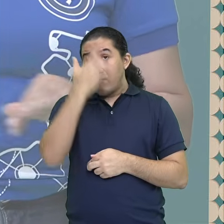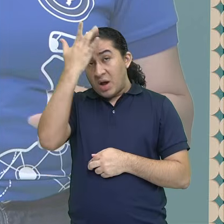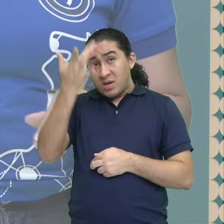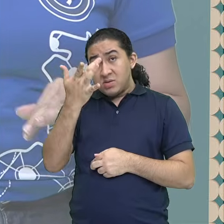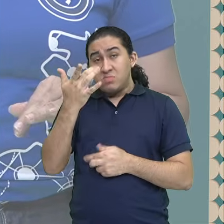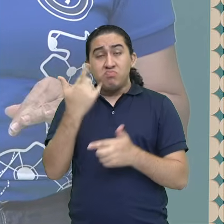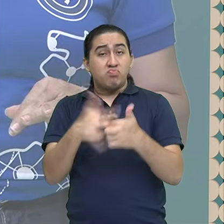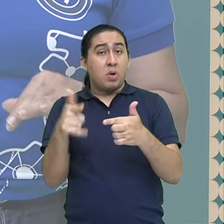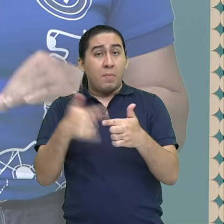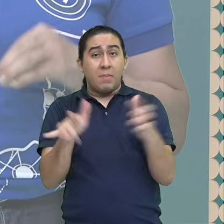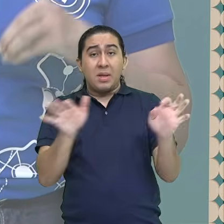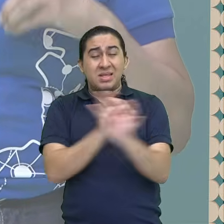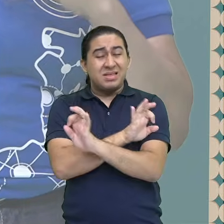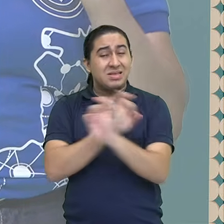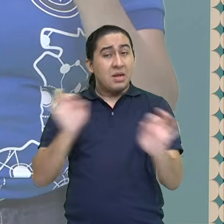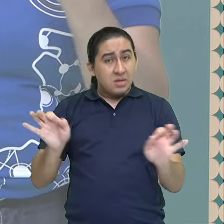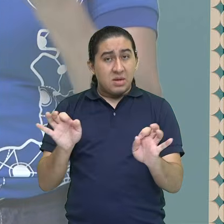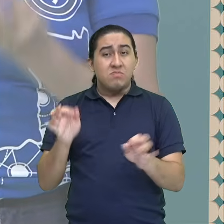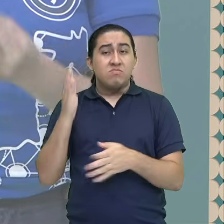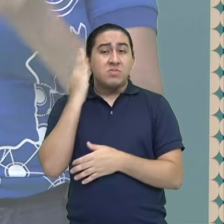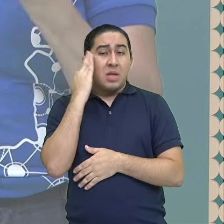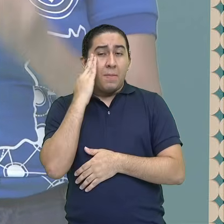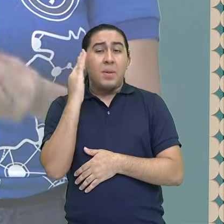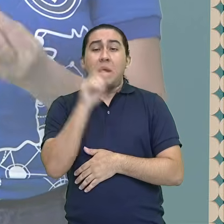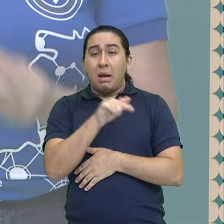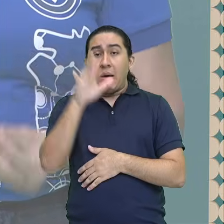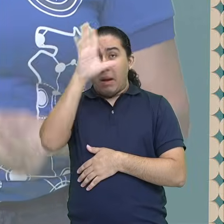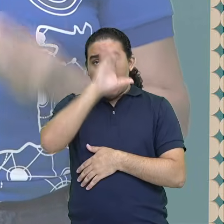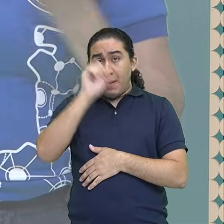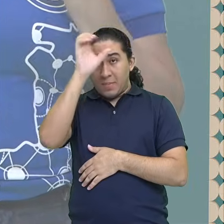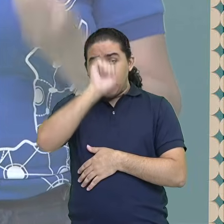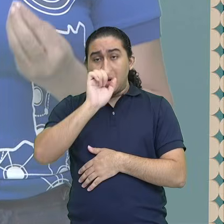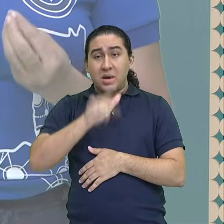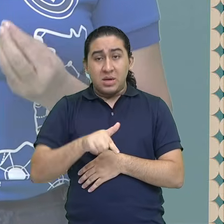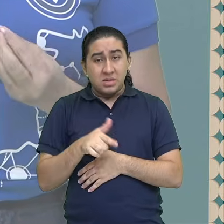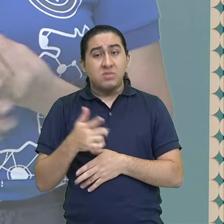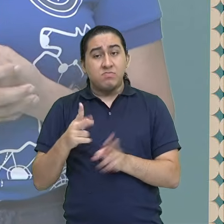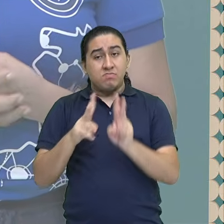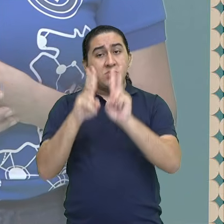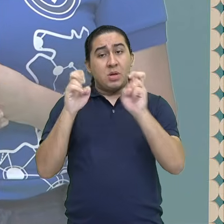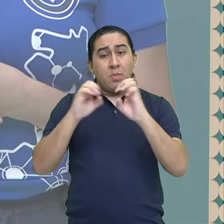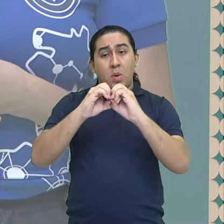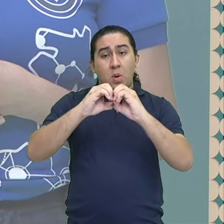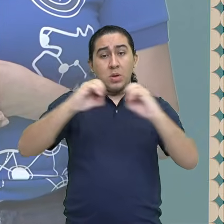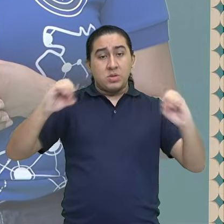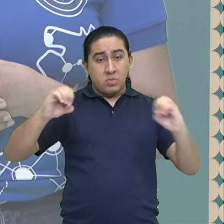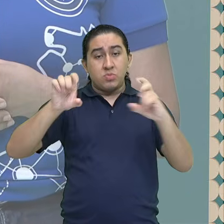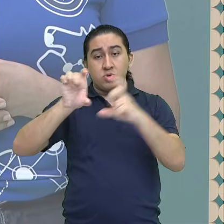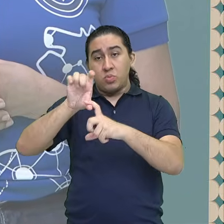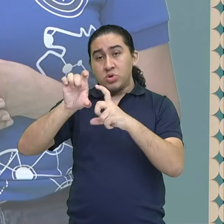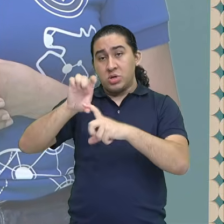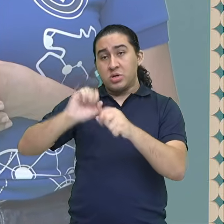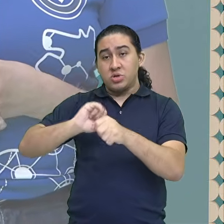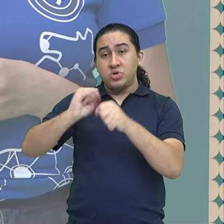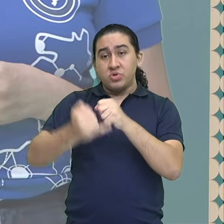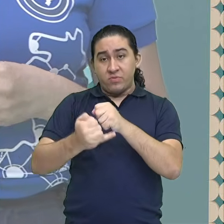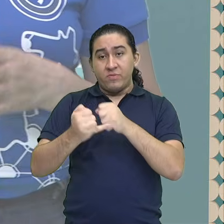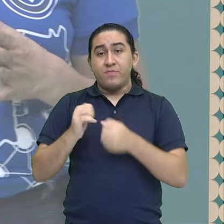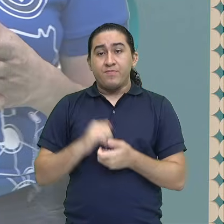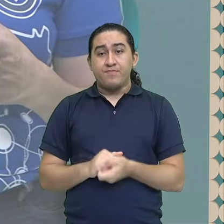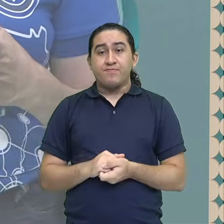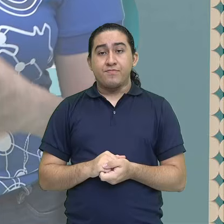tem problema, né, de você aprender sobre as orações subordinadas